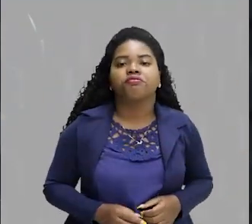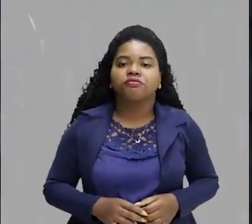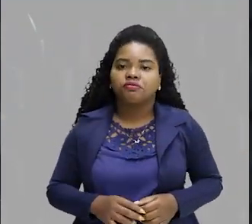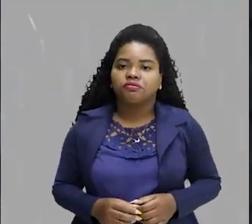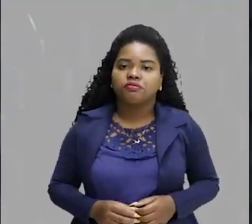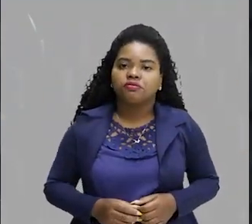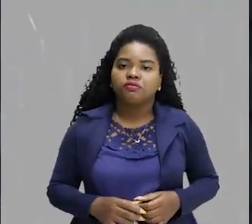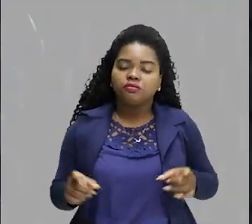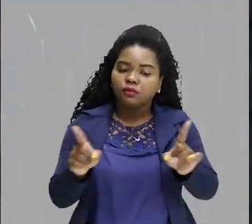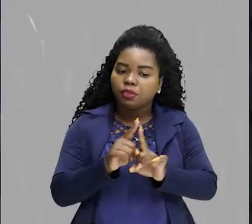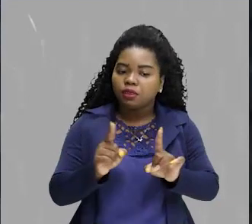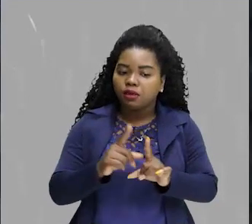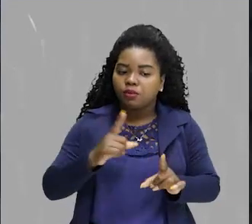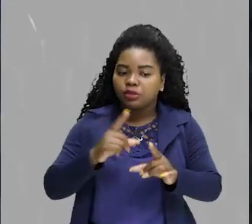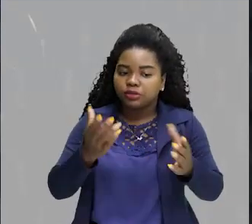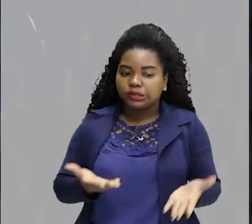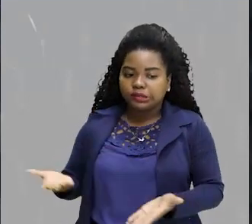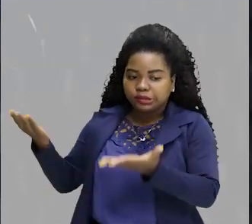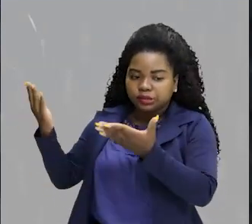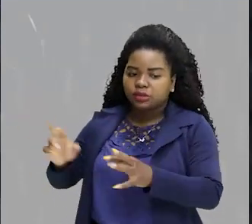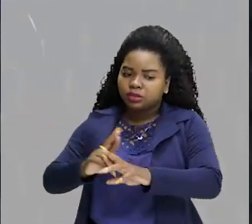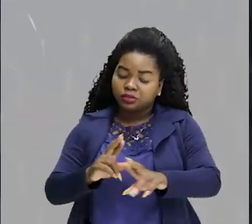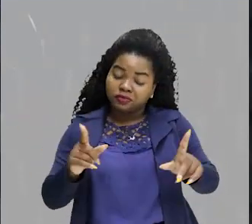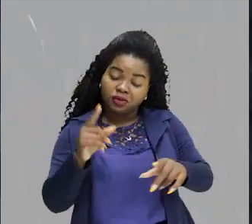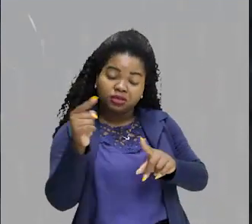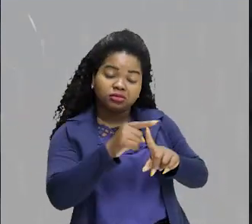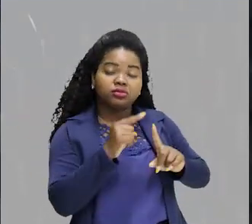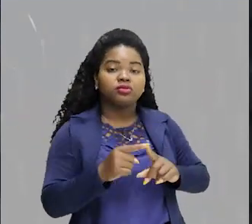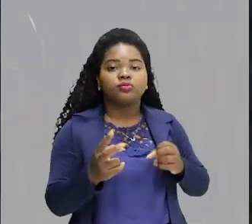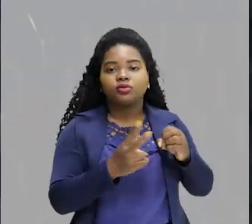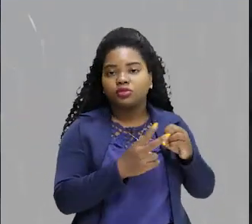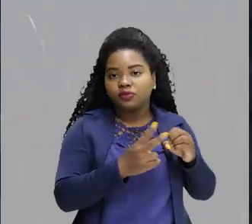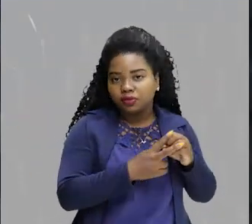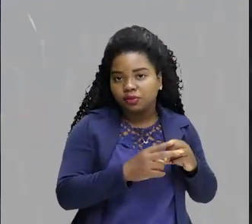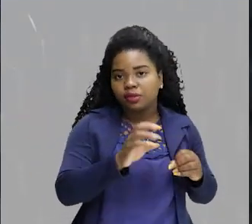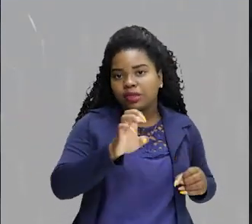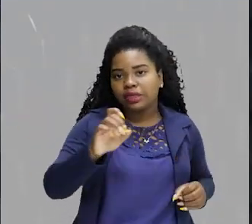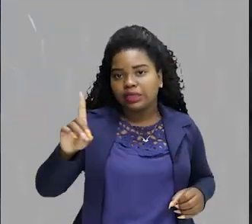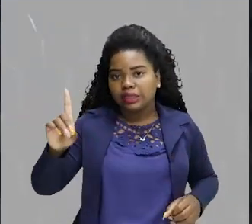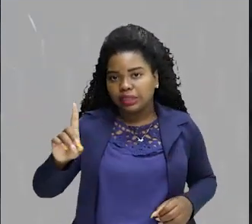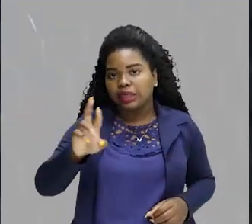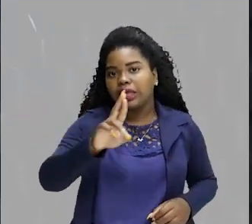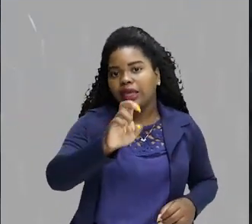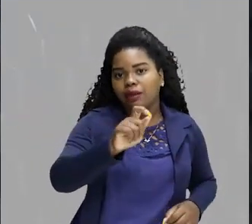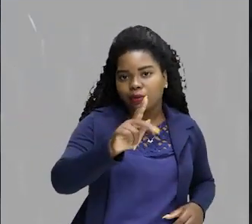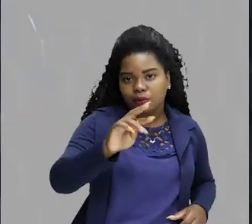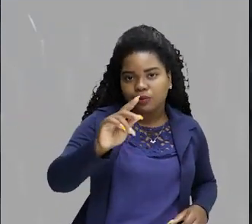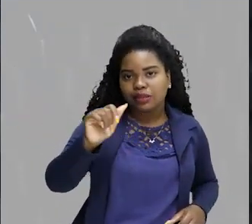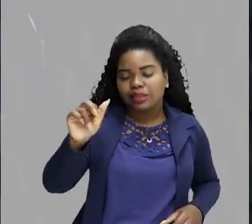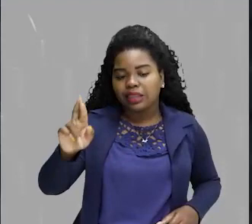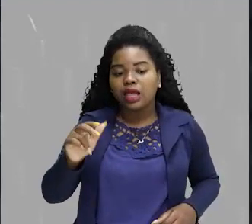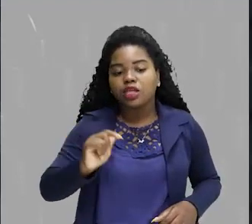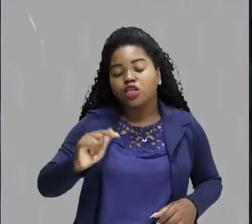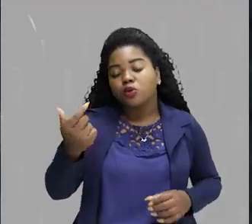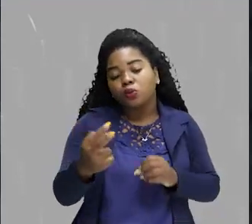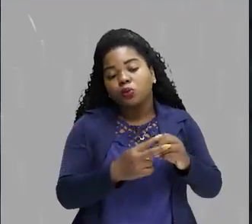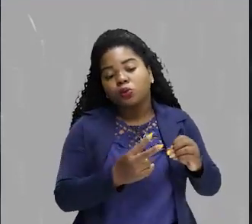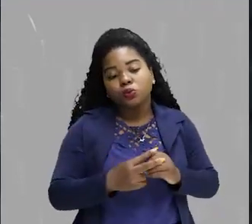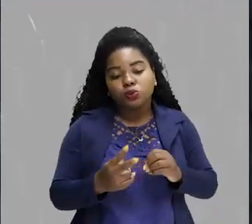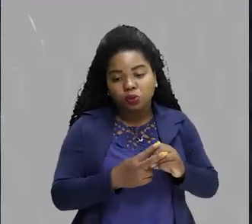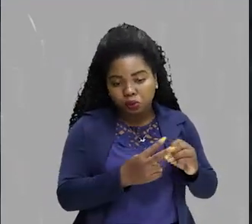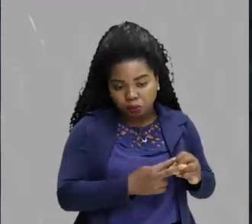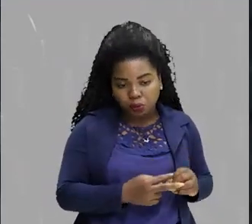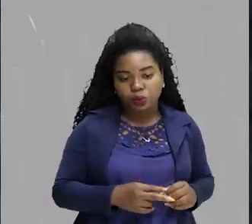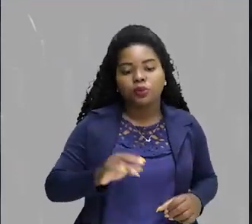representando. E aqui eu tenho diferentes tipos de verbo. ED, verbos regulares, e os outros verbos que não têm